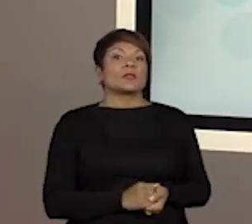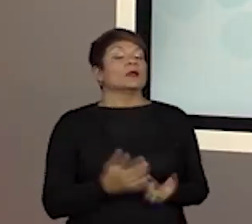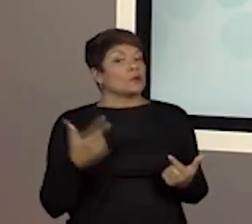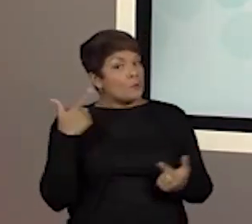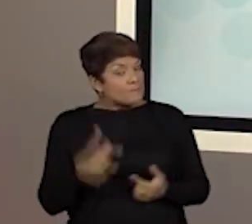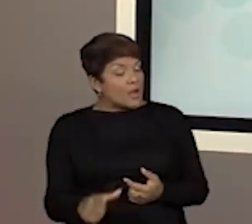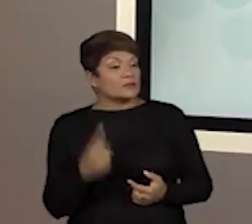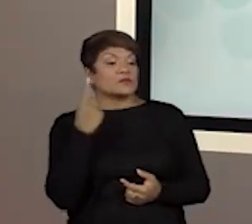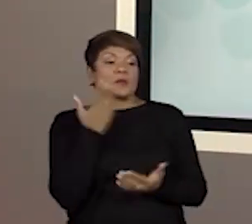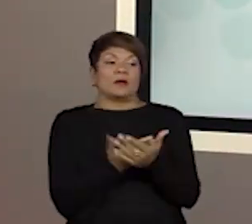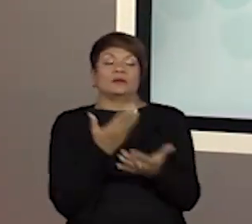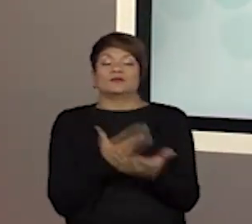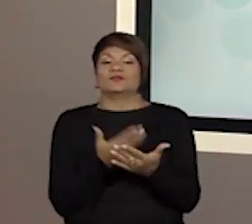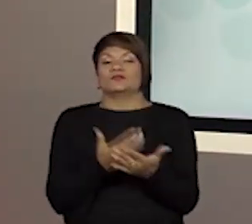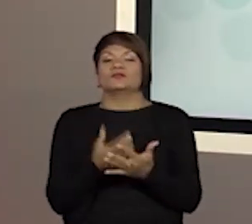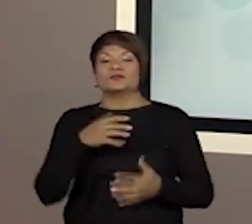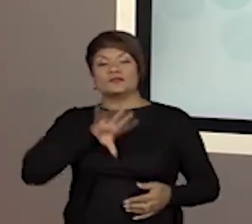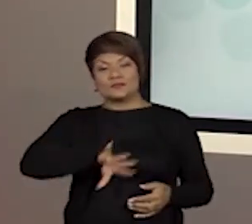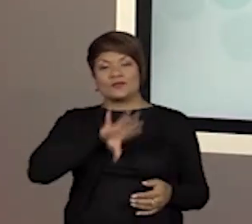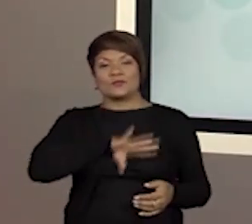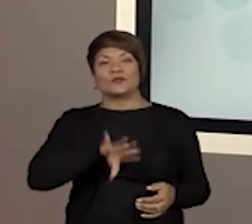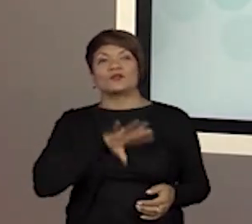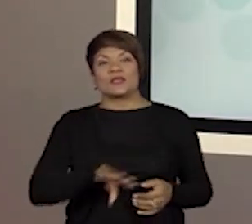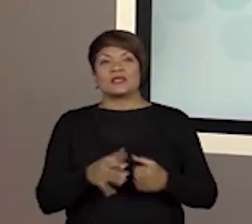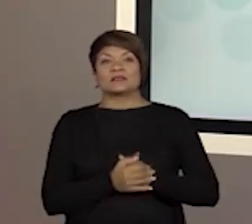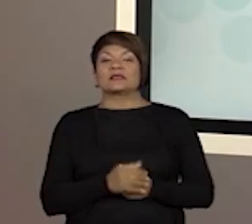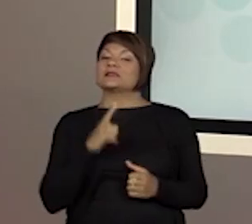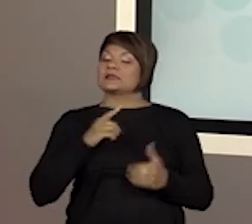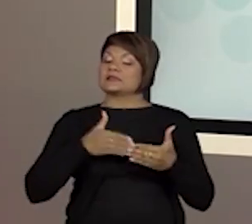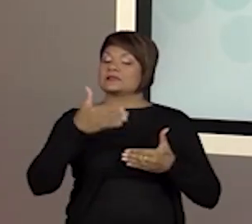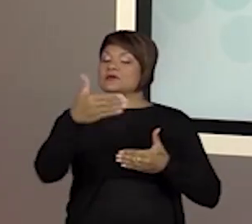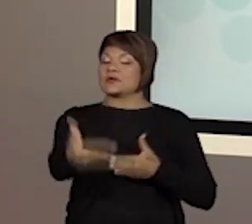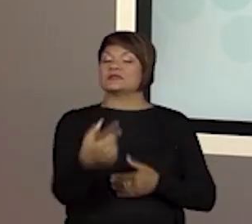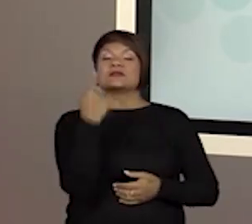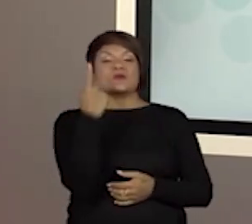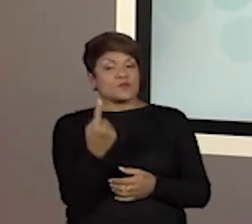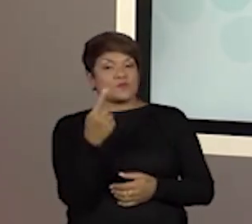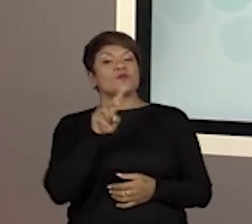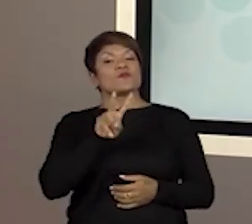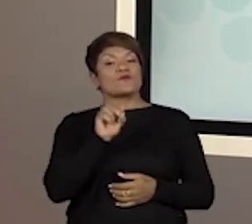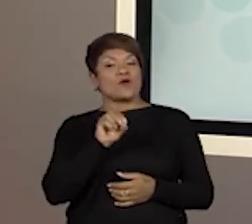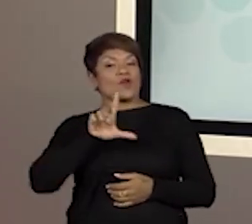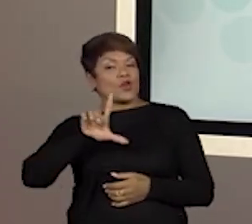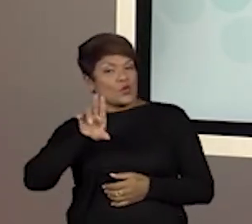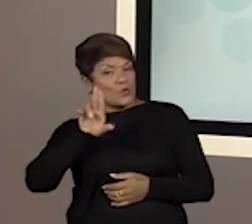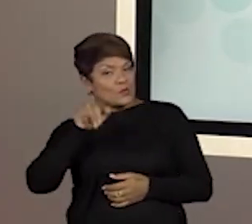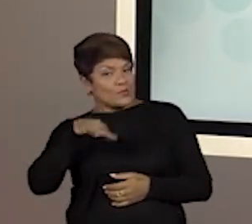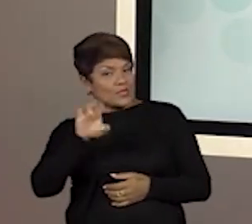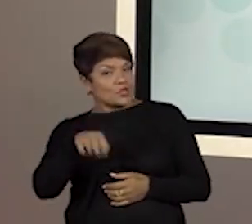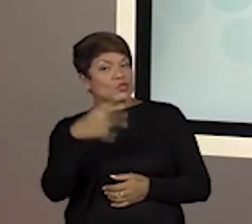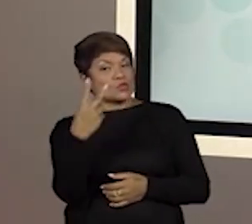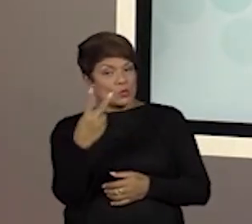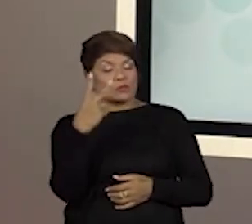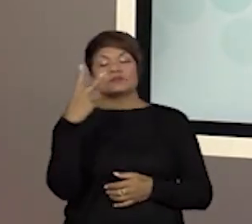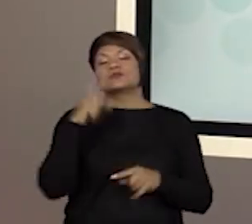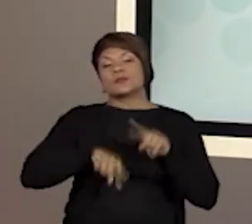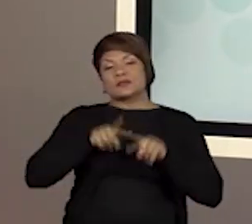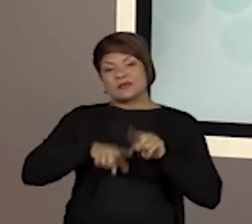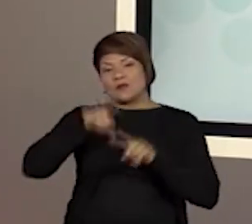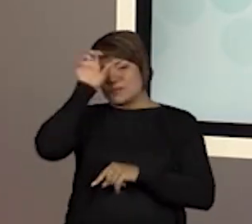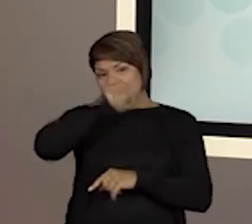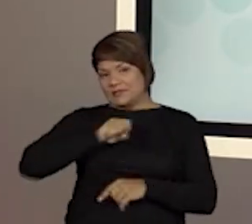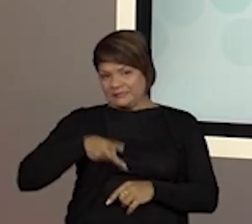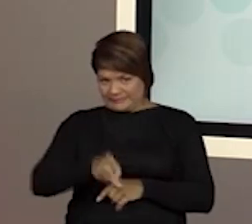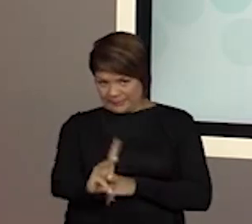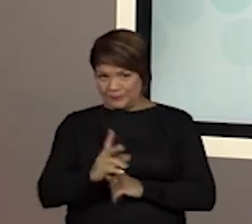língua portuguesa e aí vamos continuar aí nessa sequência 1 do volume 2 do material do Aprender Sempre, que estamos aprendendo